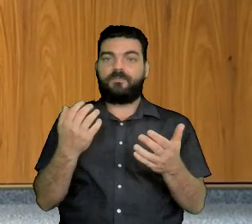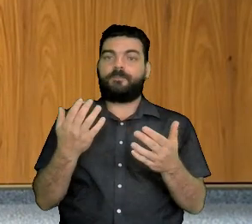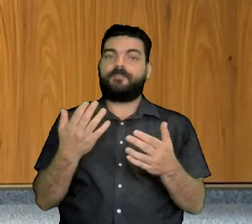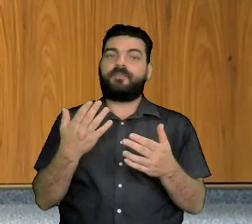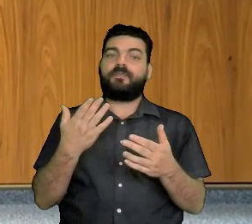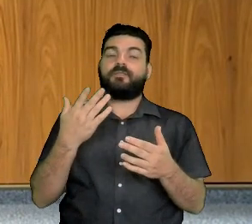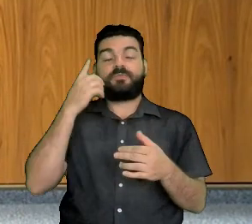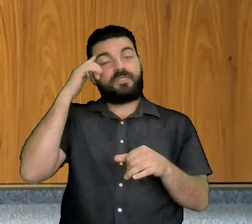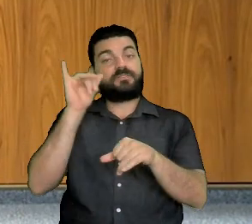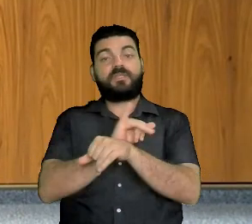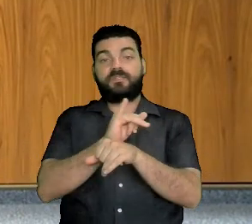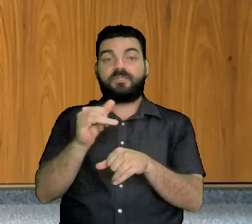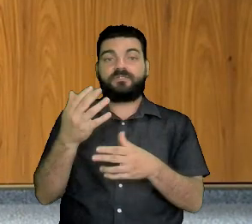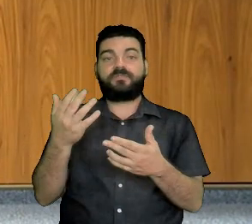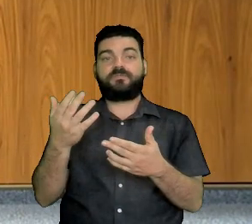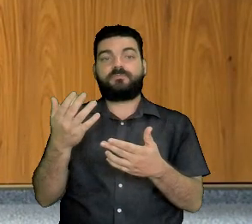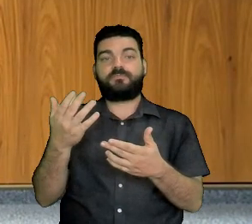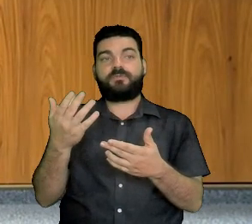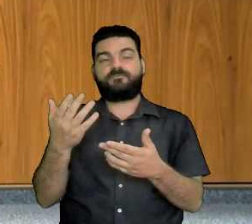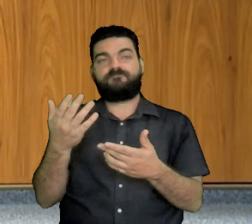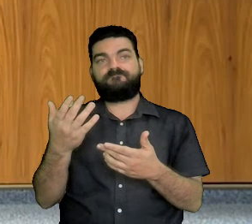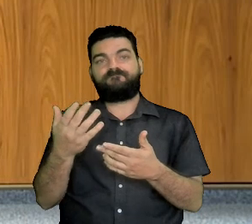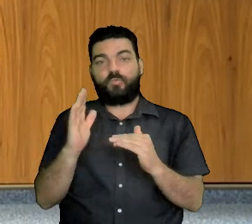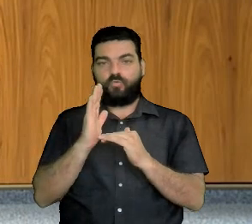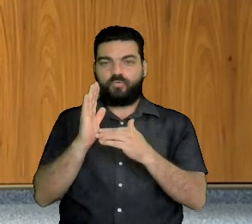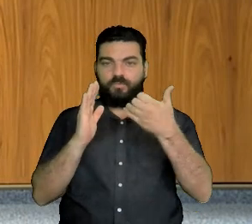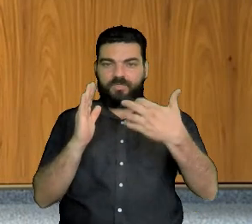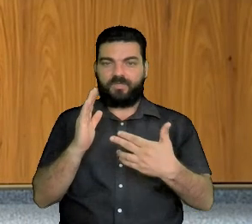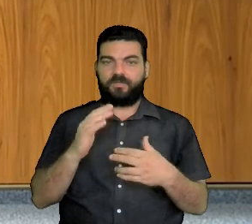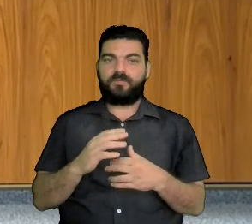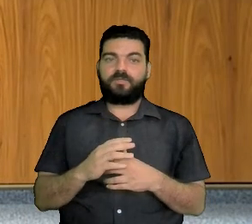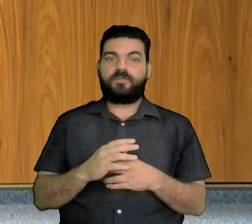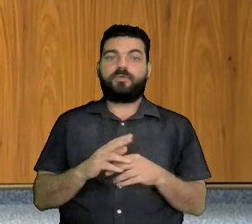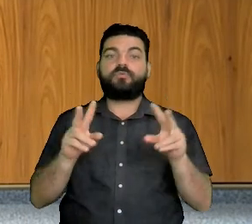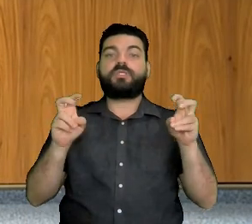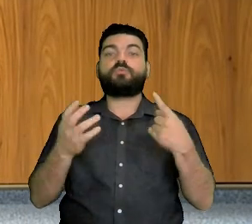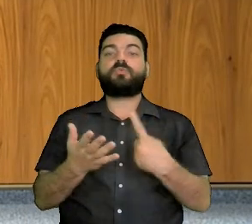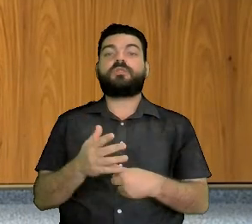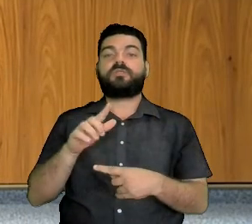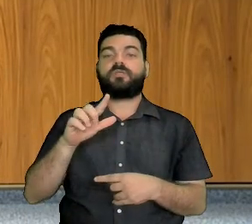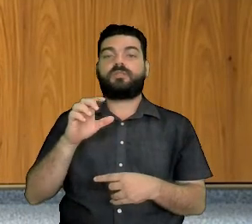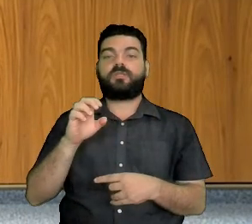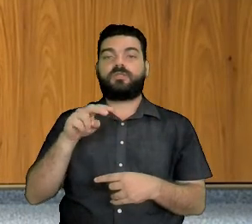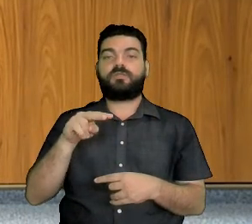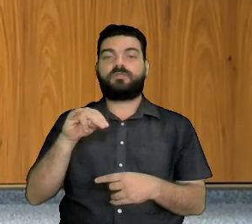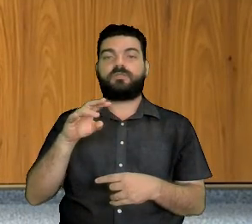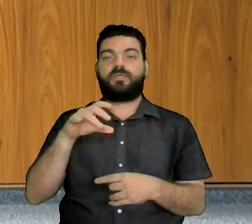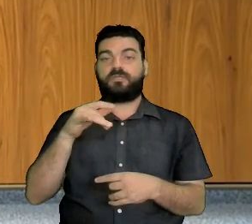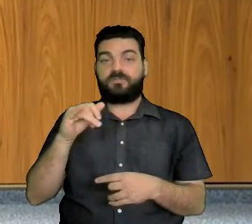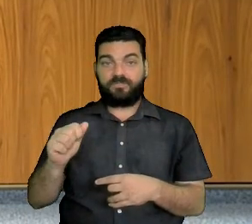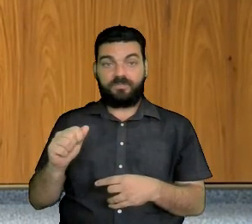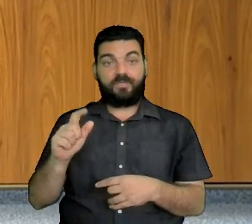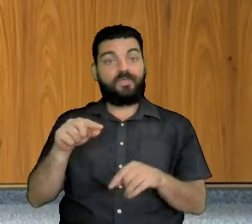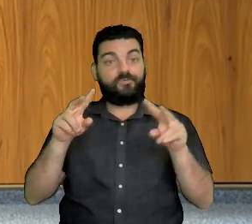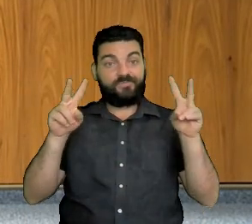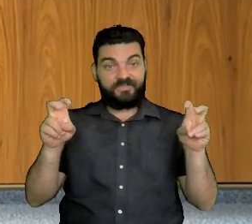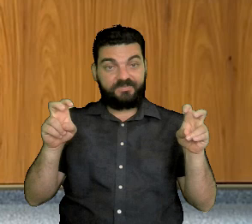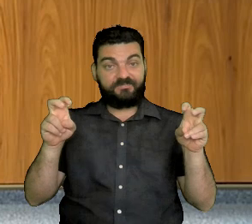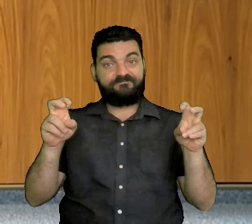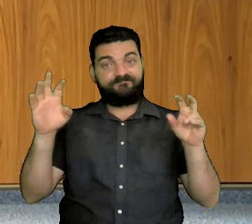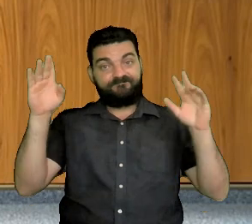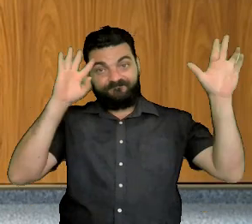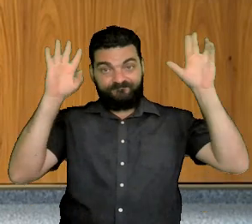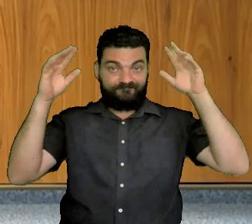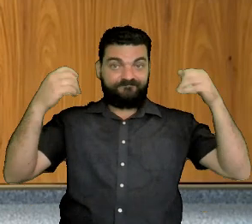de solução consensual. E, para finalizar, a questão do acordo de leniência ele é um assunto que precisa ser melhor